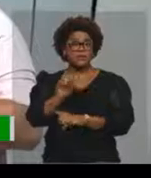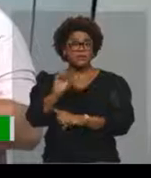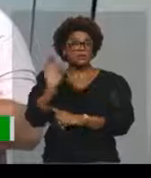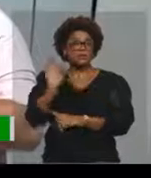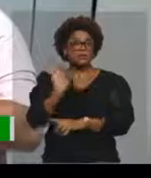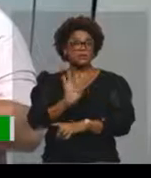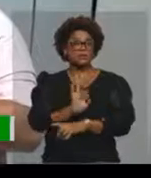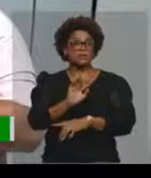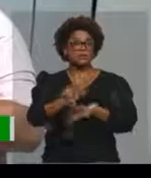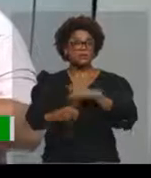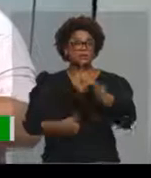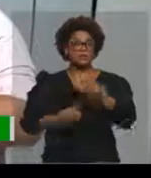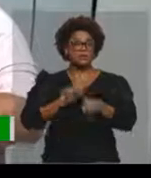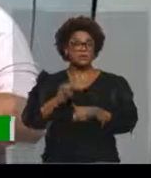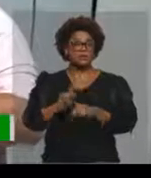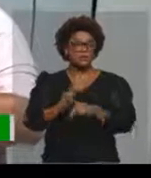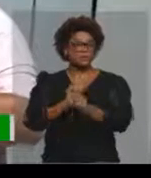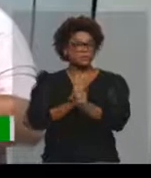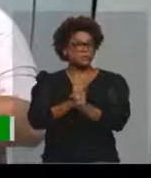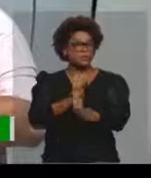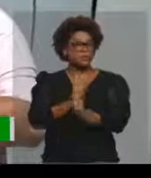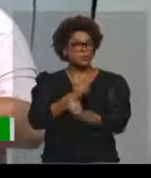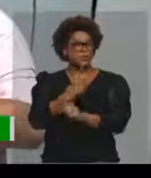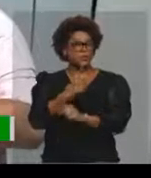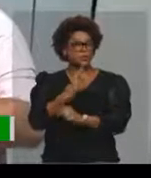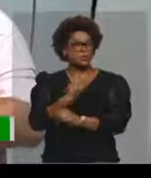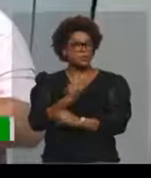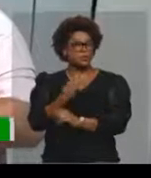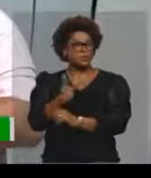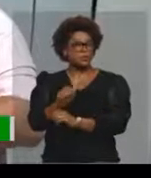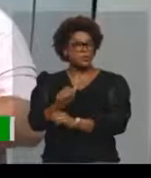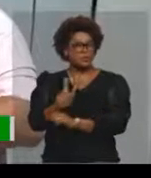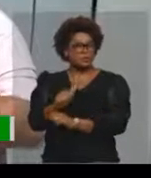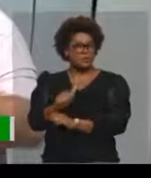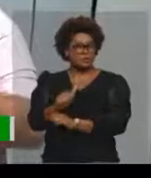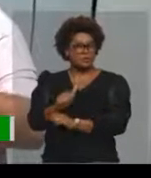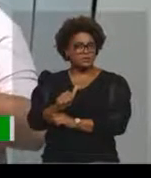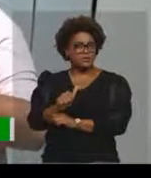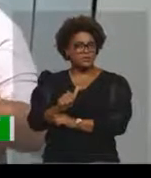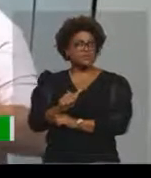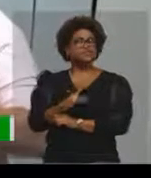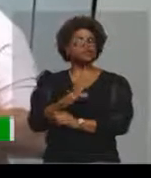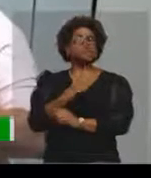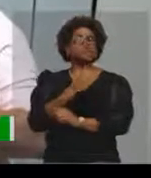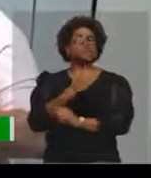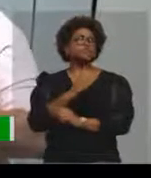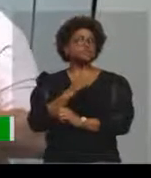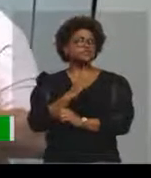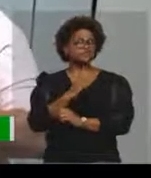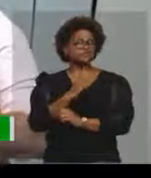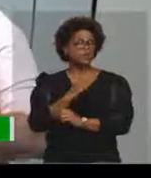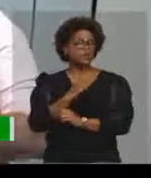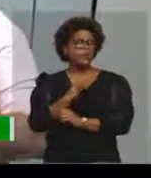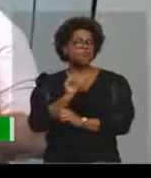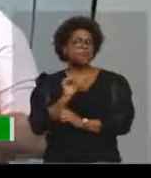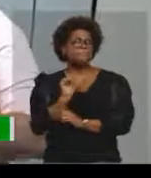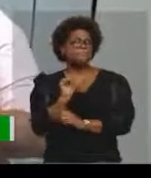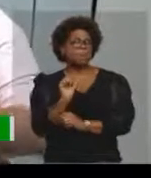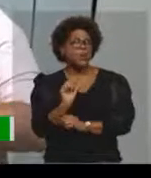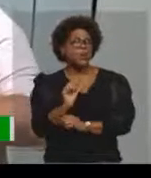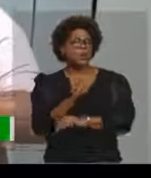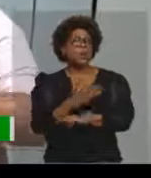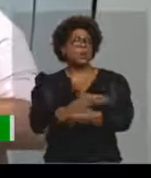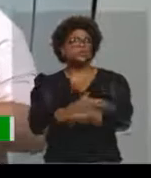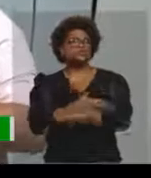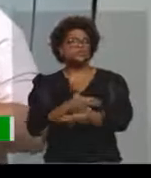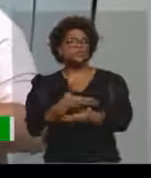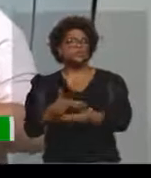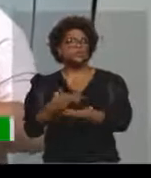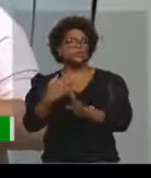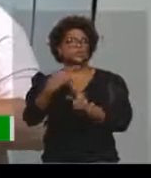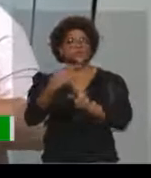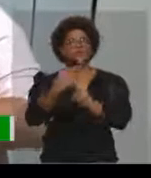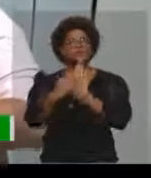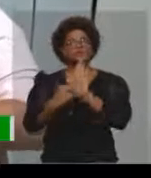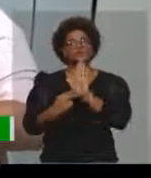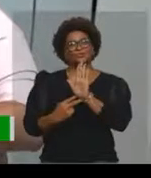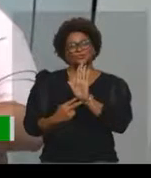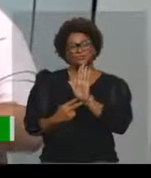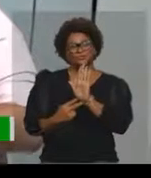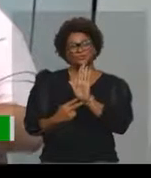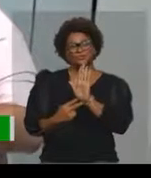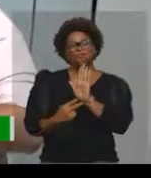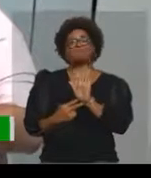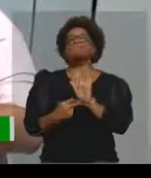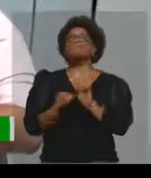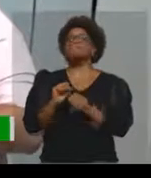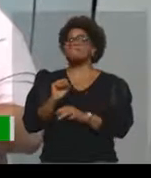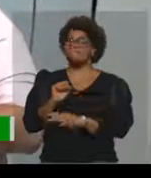lá em 2011, mantinha a prática, o hábito mínimo de prática de leitura. Isso corresponde a mais